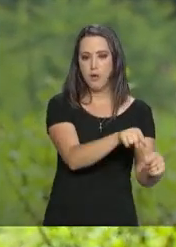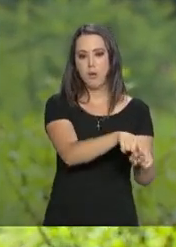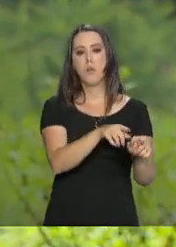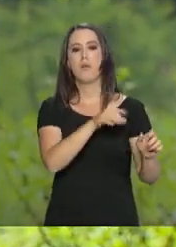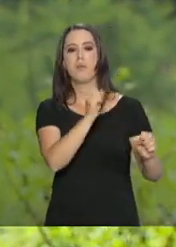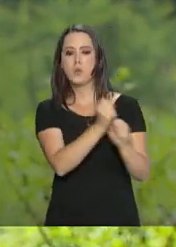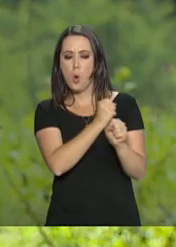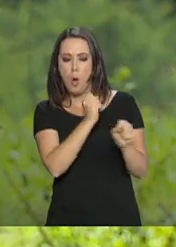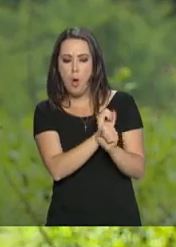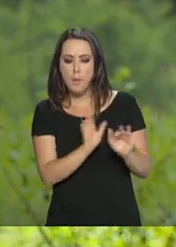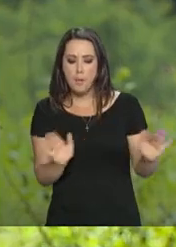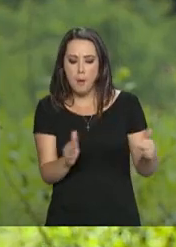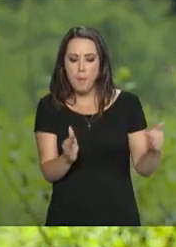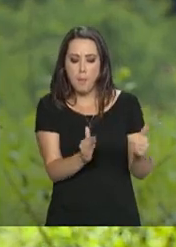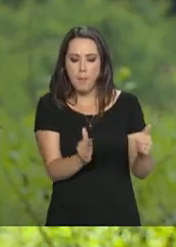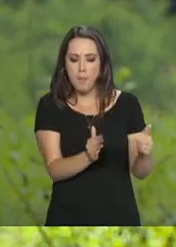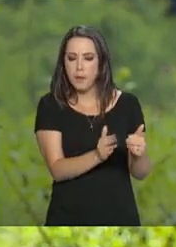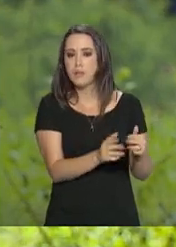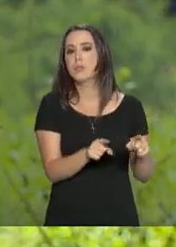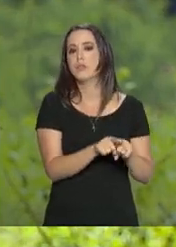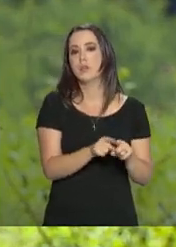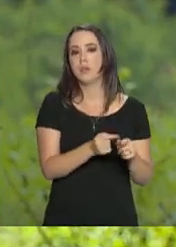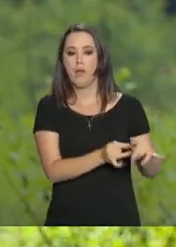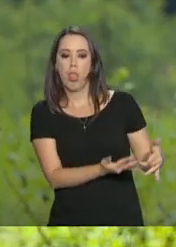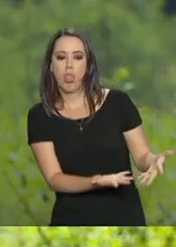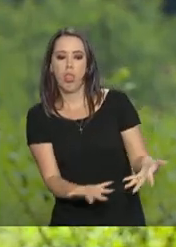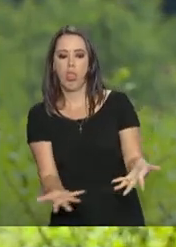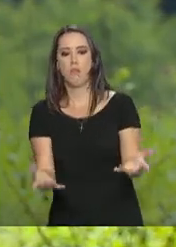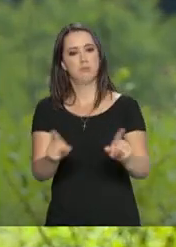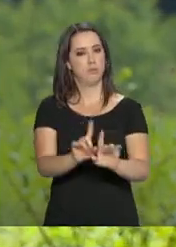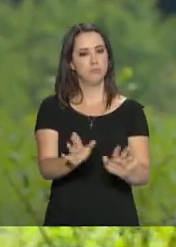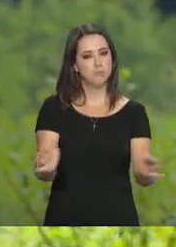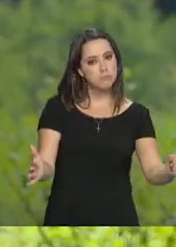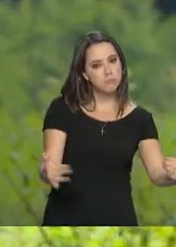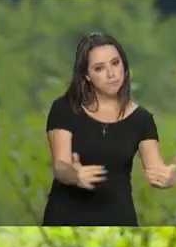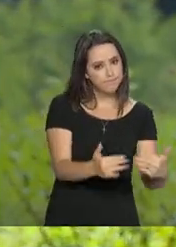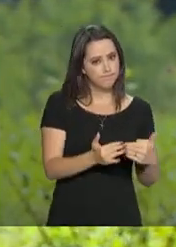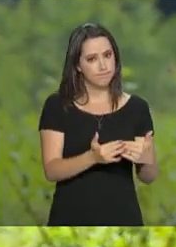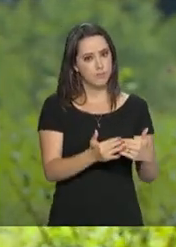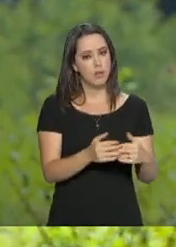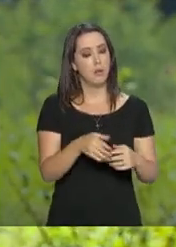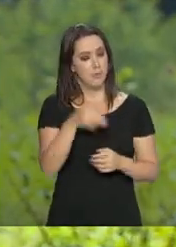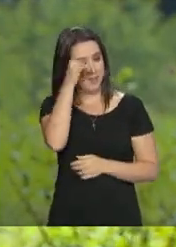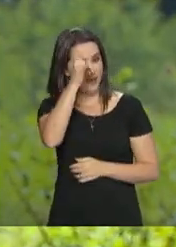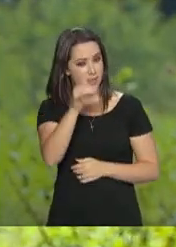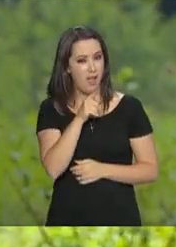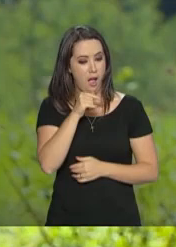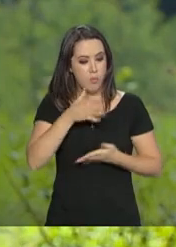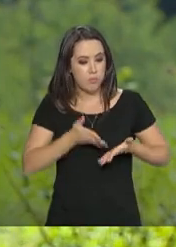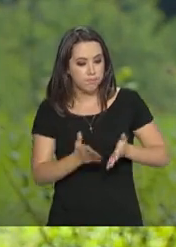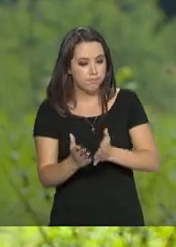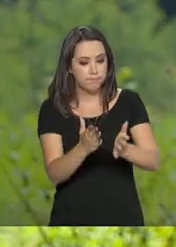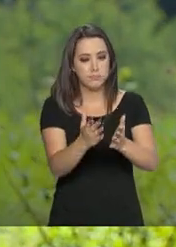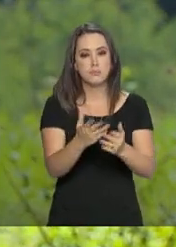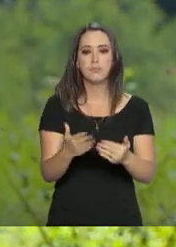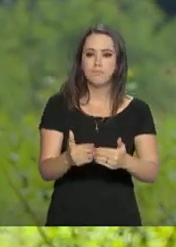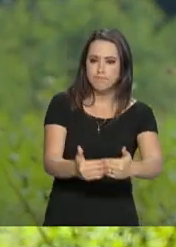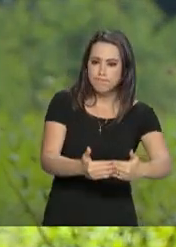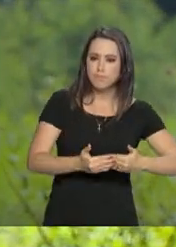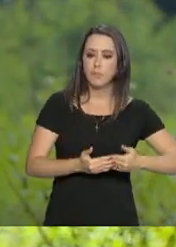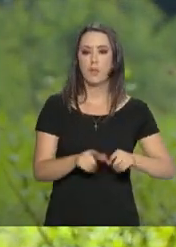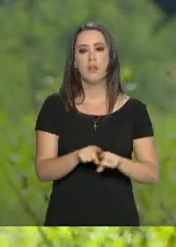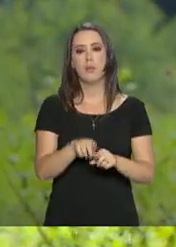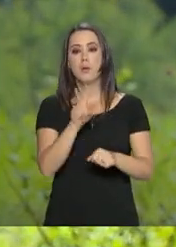para que esse rejeito deixasse de chegar ao curso d'água. Estabilizou esse rejeito. E também uma cobertura